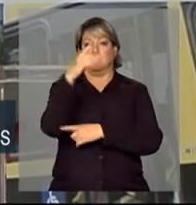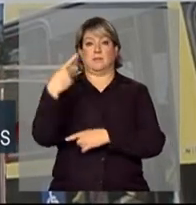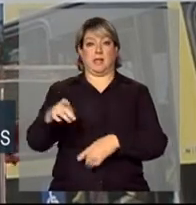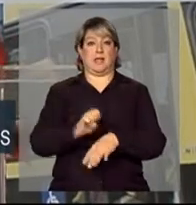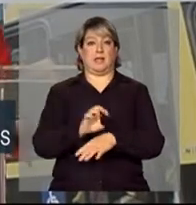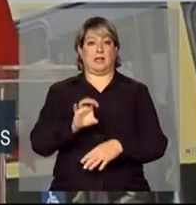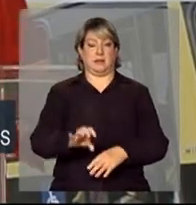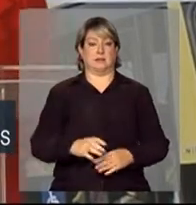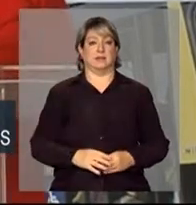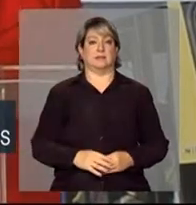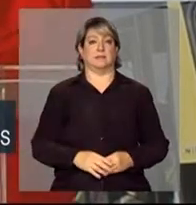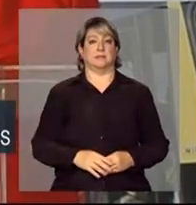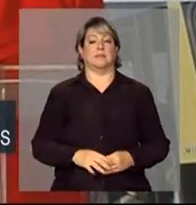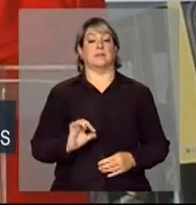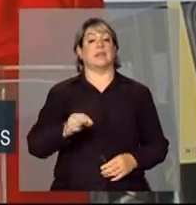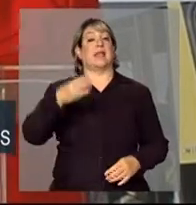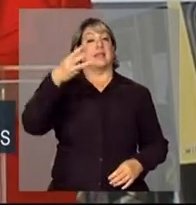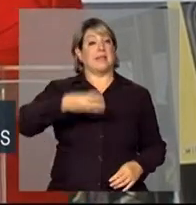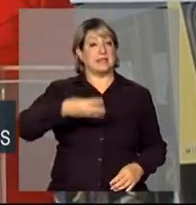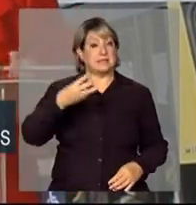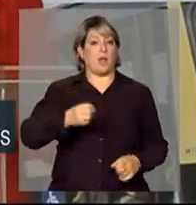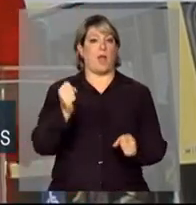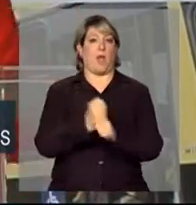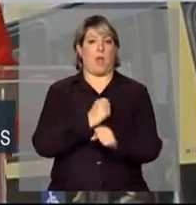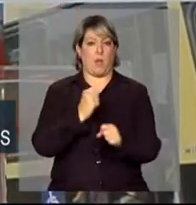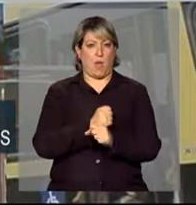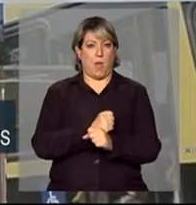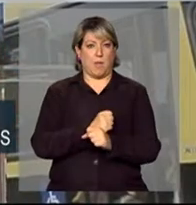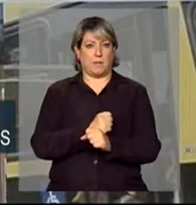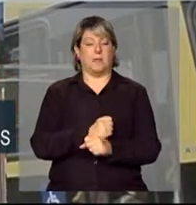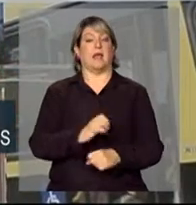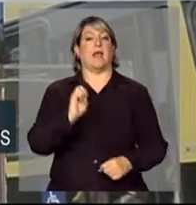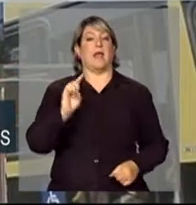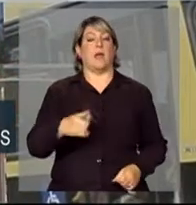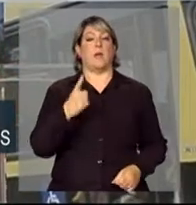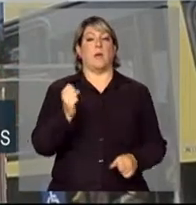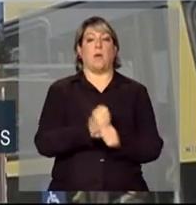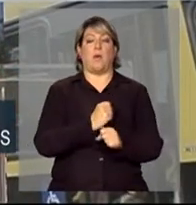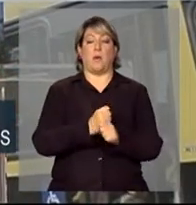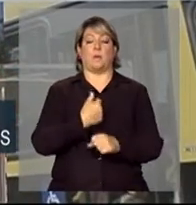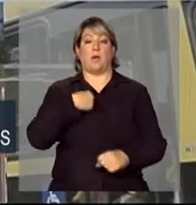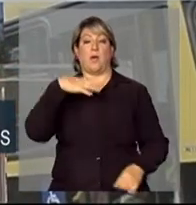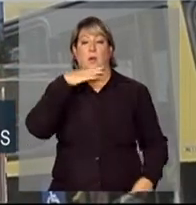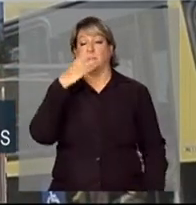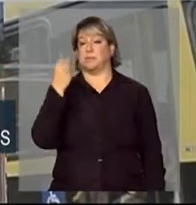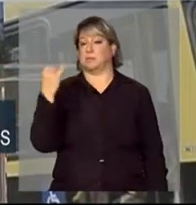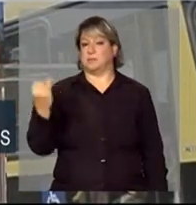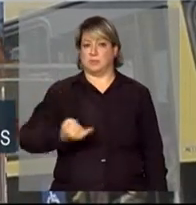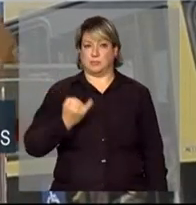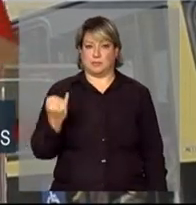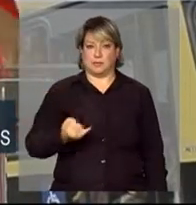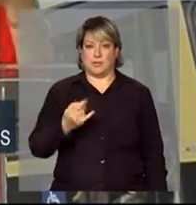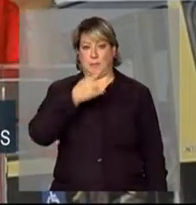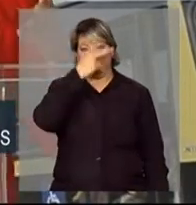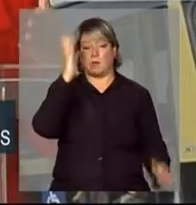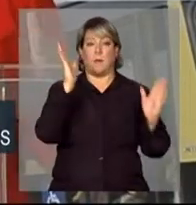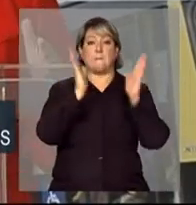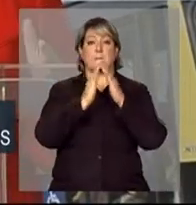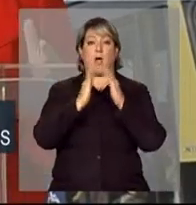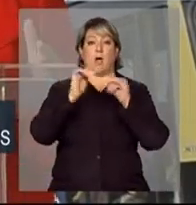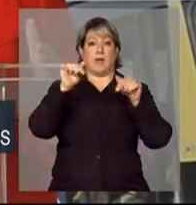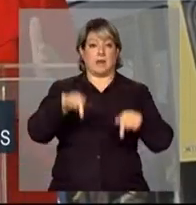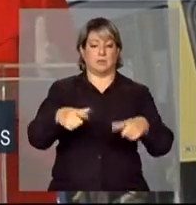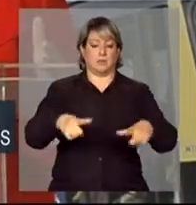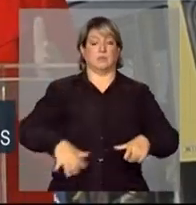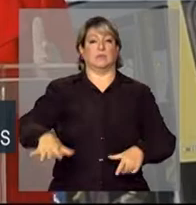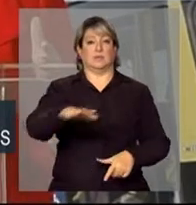Estado. A terceira obra é uma obra que eu acho que é muito importante para as pessoas que moram nessa